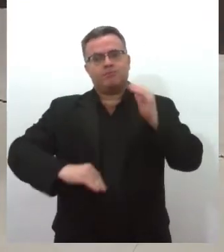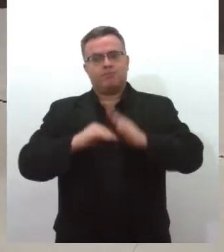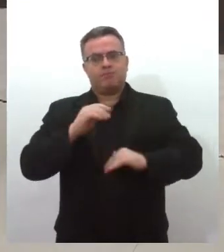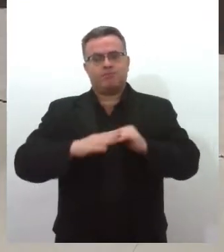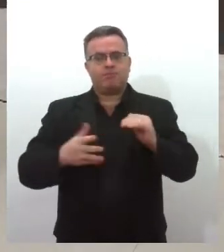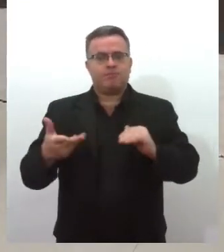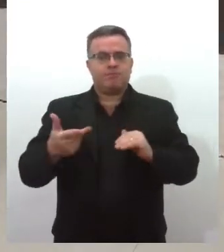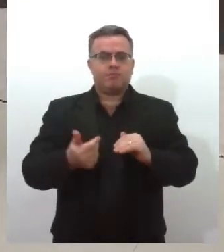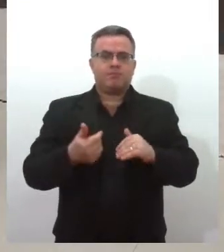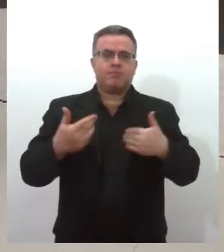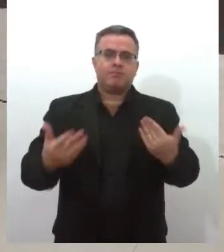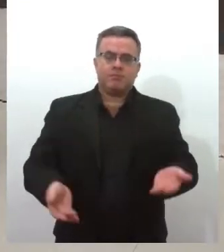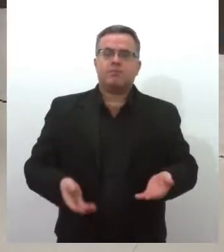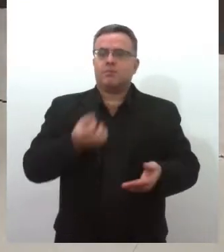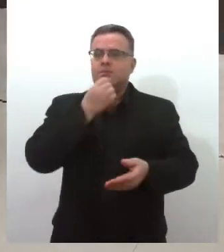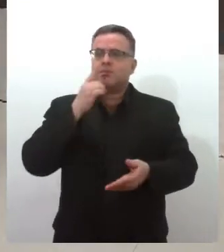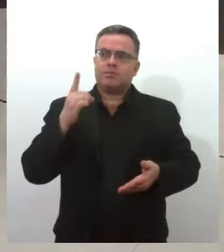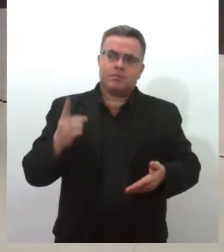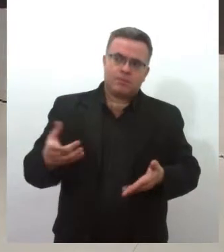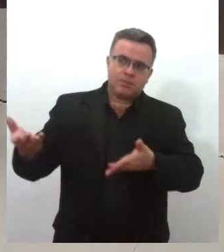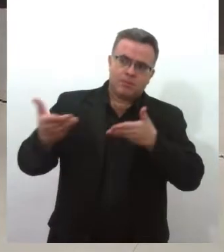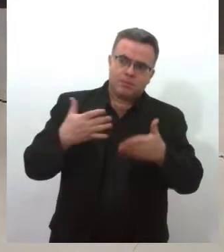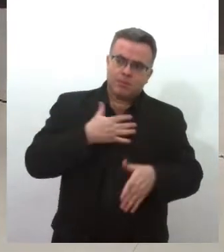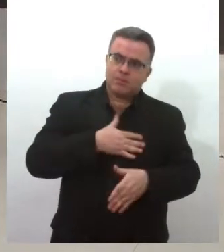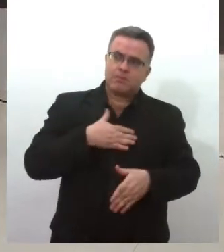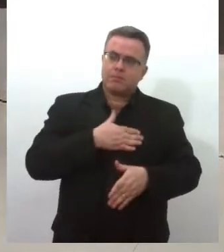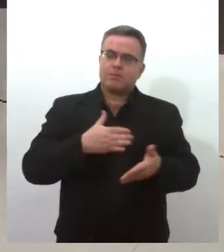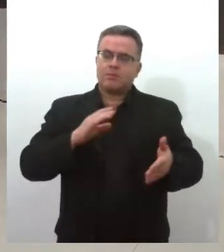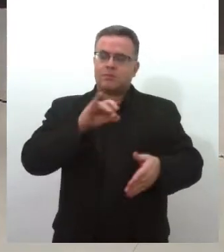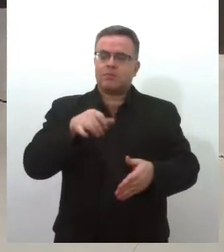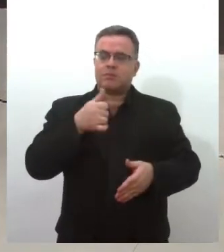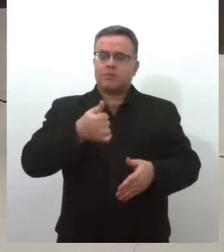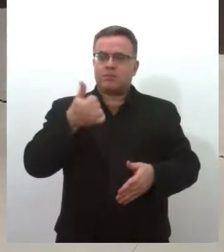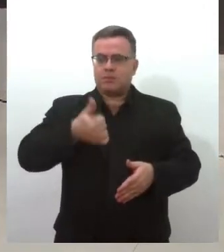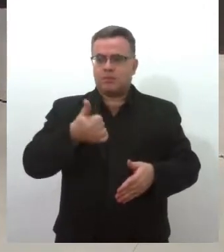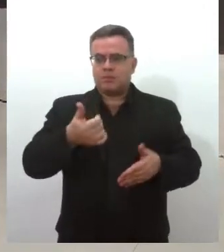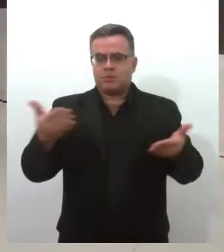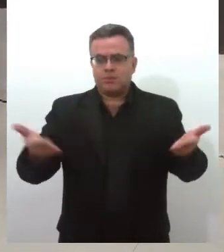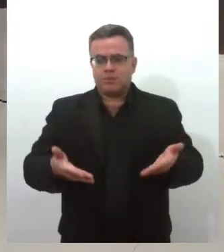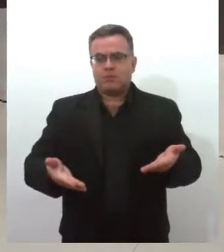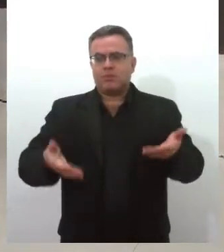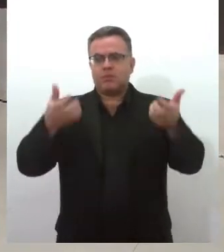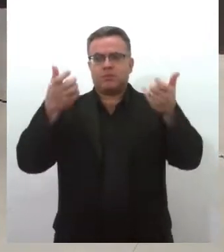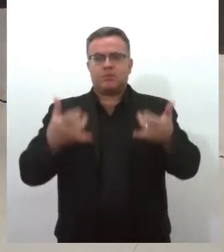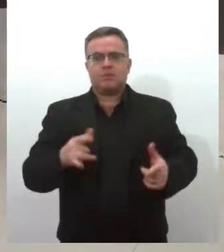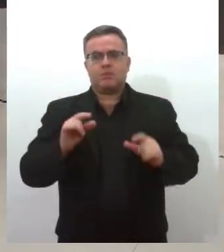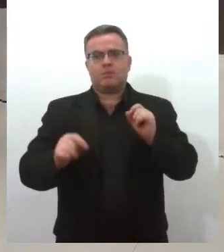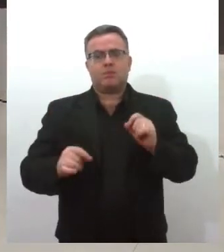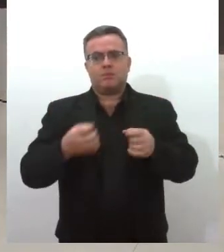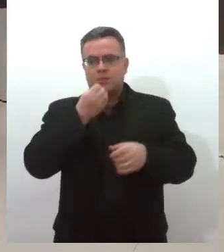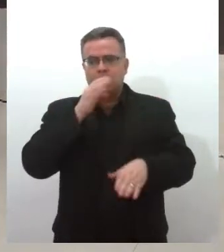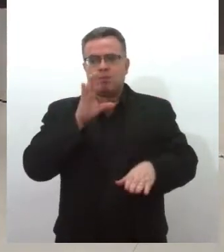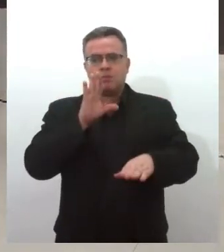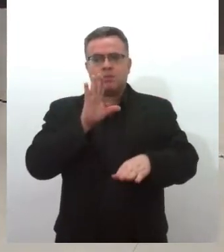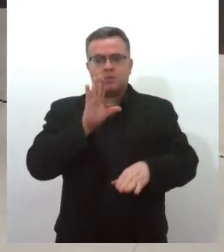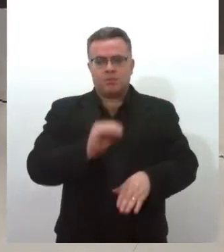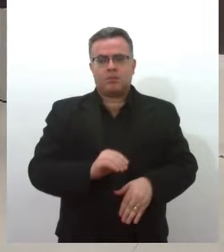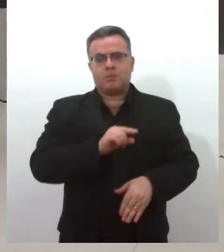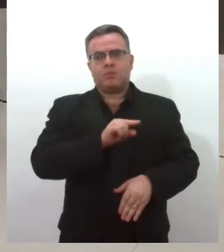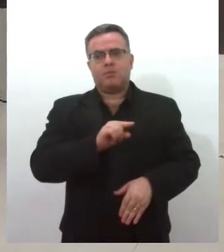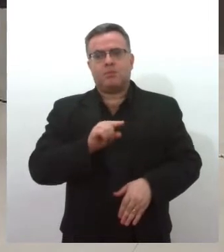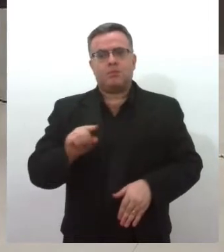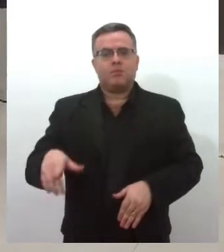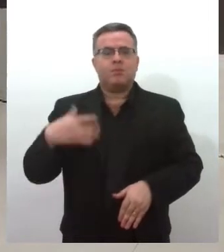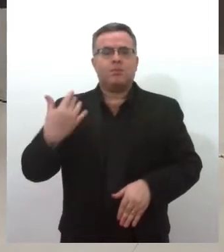sono. Moara, muito bom dia, seja bem-vindo ao Jornal da Lese, primeira edição. Realmente a gente sabe a importância de uma boa noite de sono, mas explica pra gente o